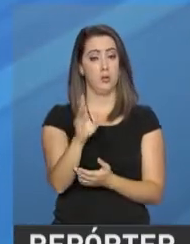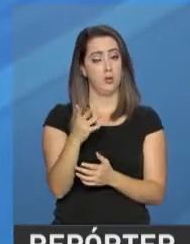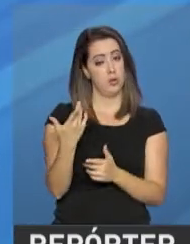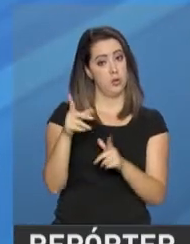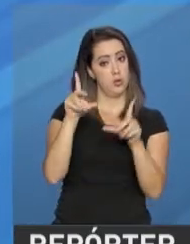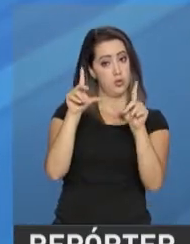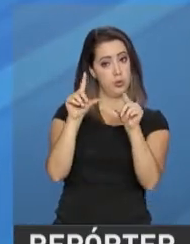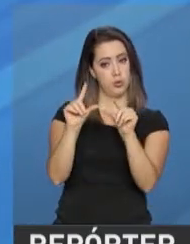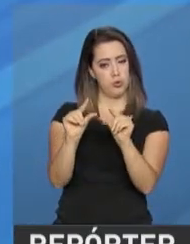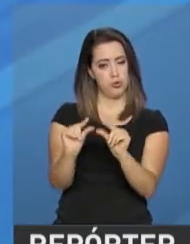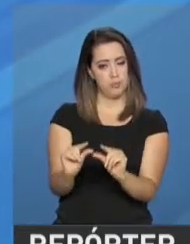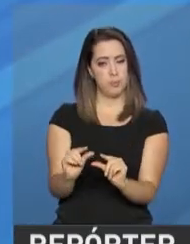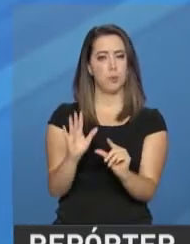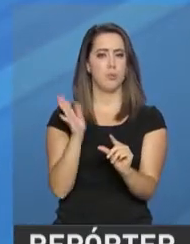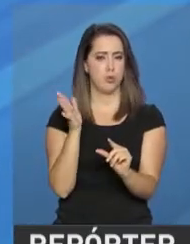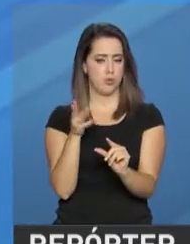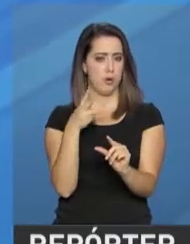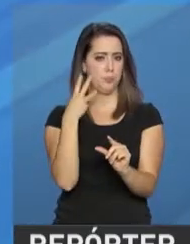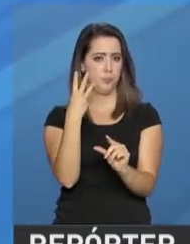equivalente a